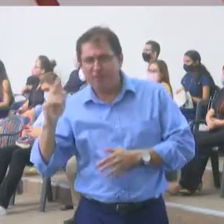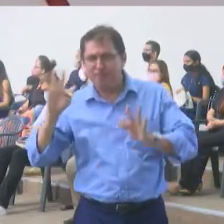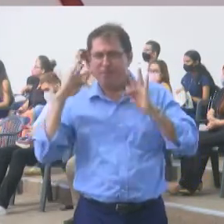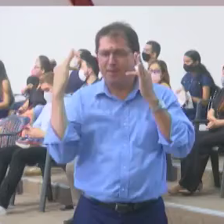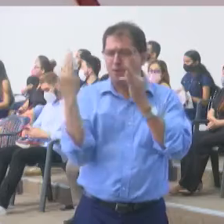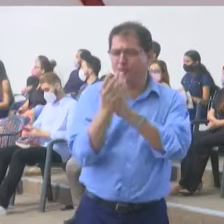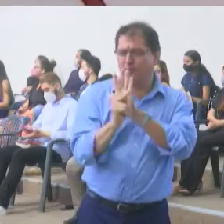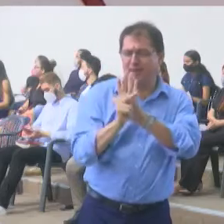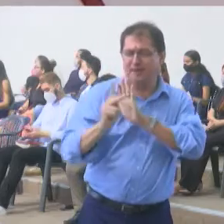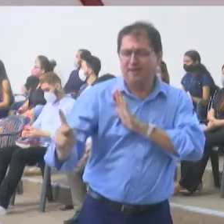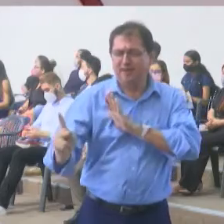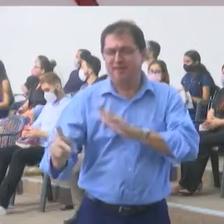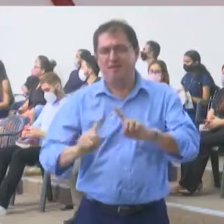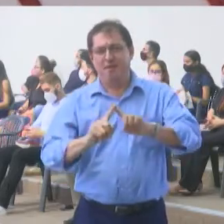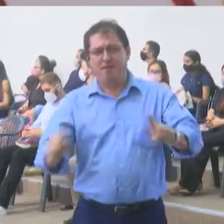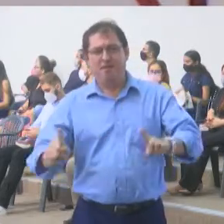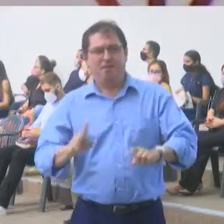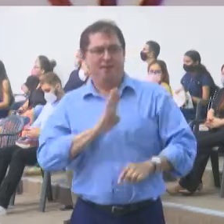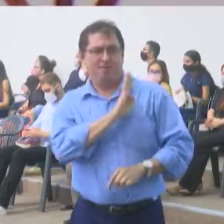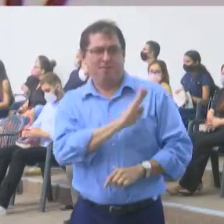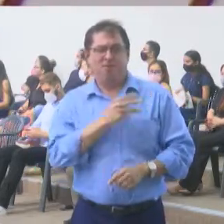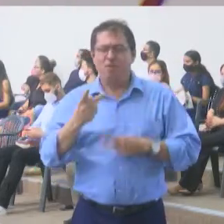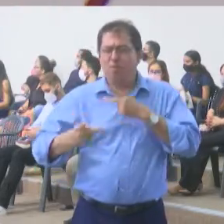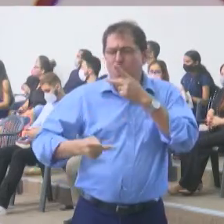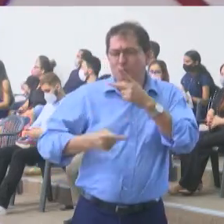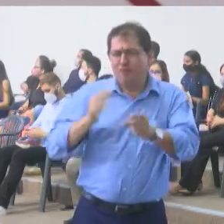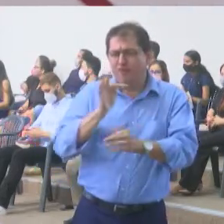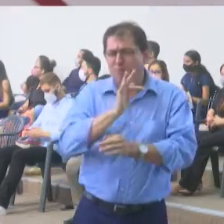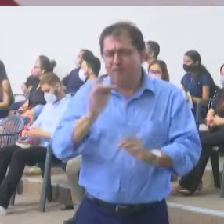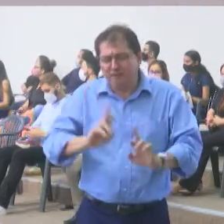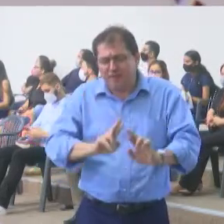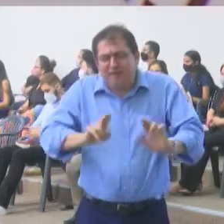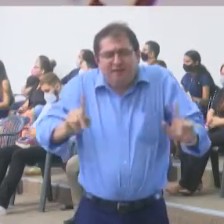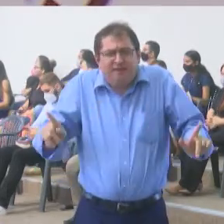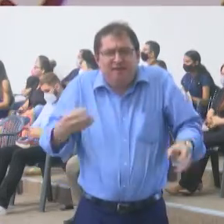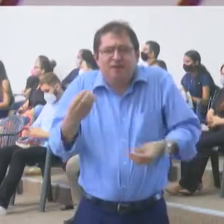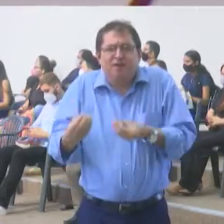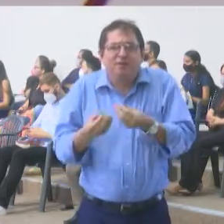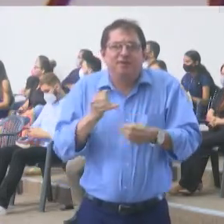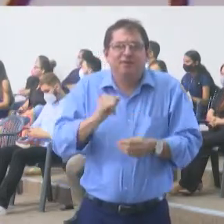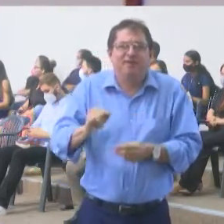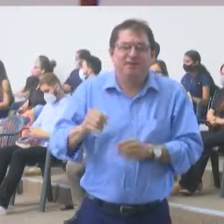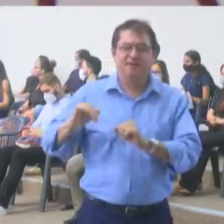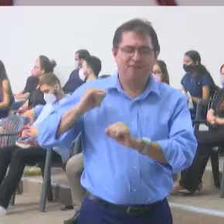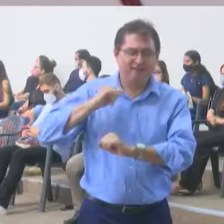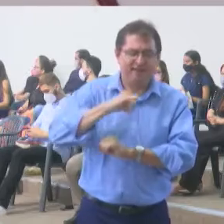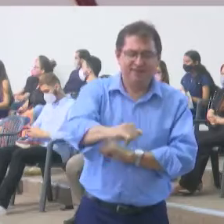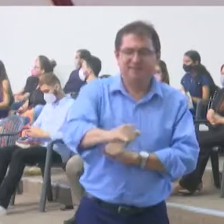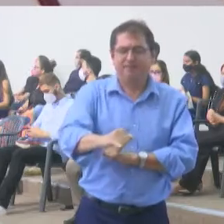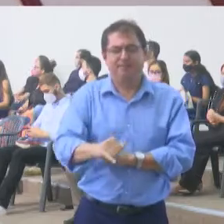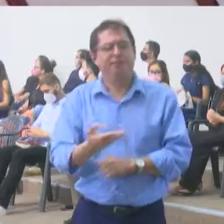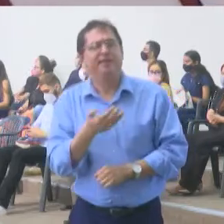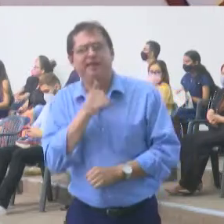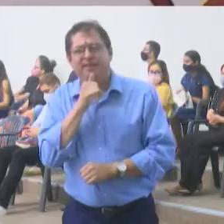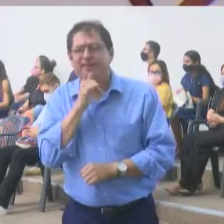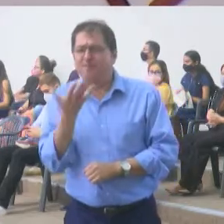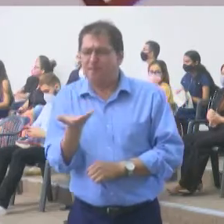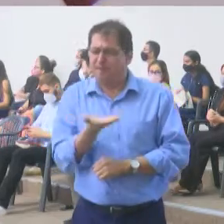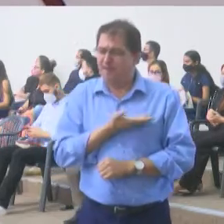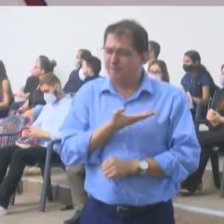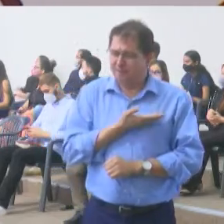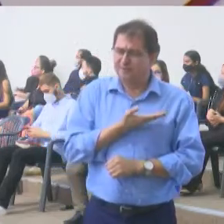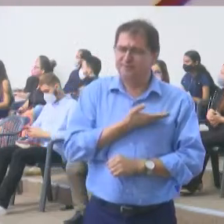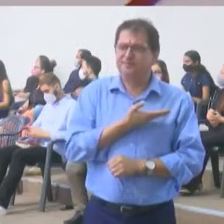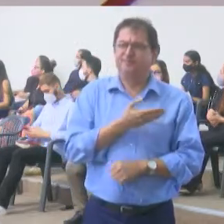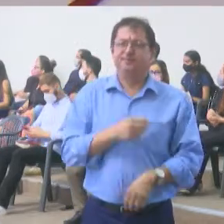dele também, mas Boaz usa uma expressão um pouco indefinida. É como se eu dissesse hoje, amigo, chefe, como a gente